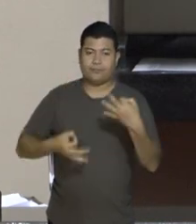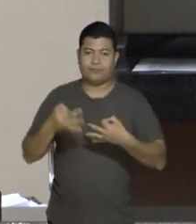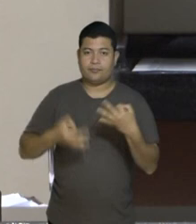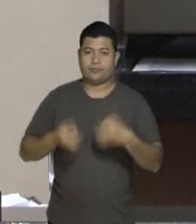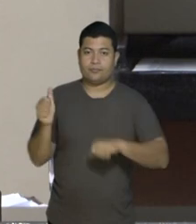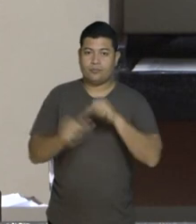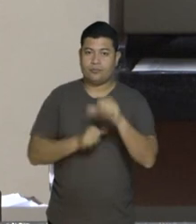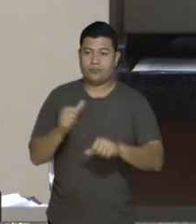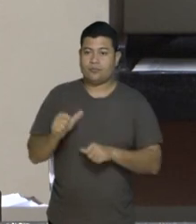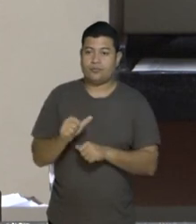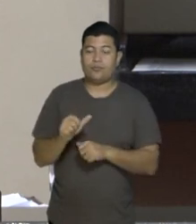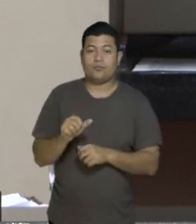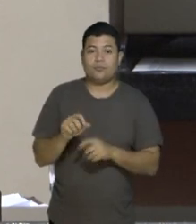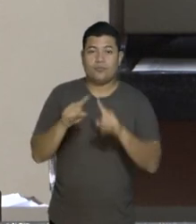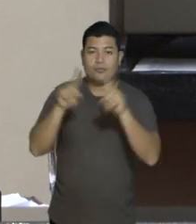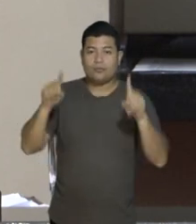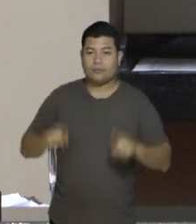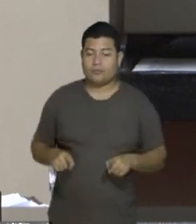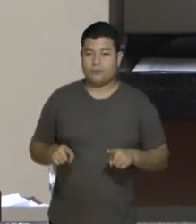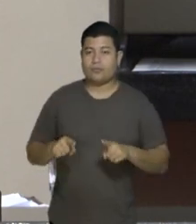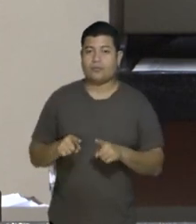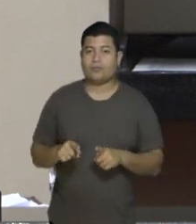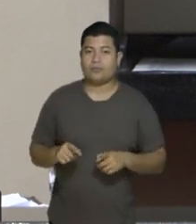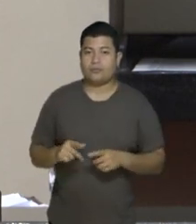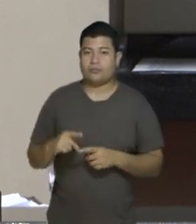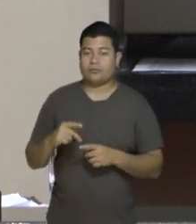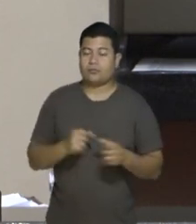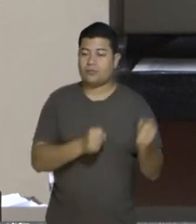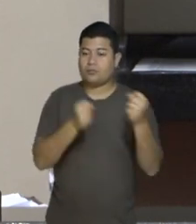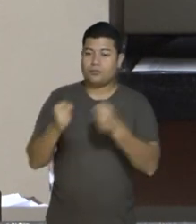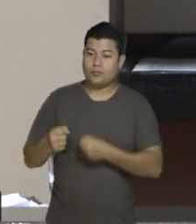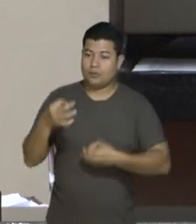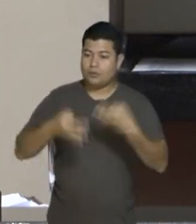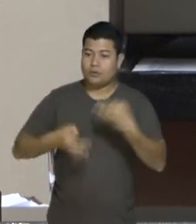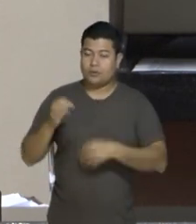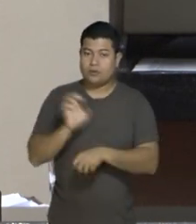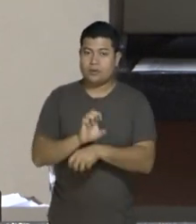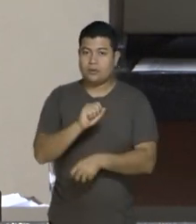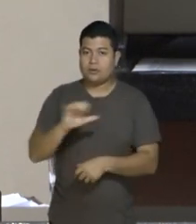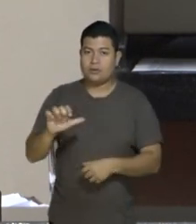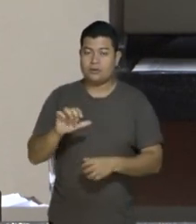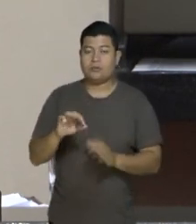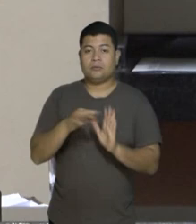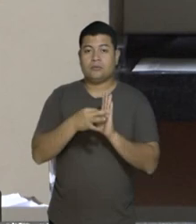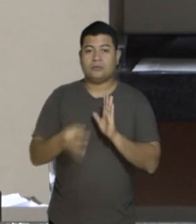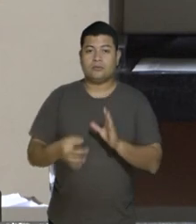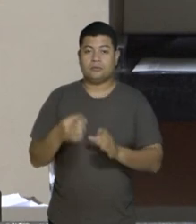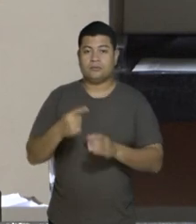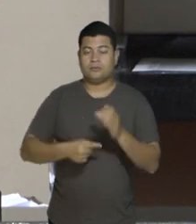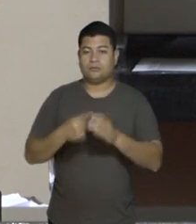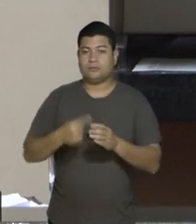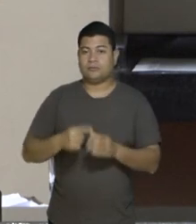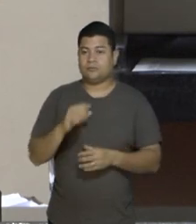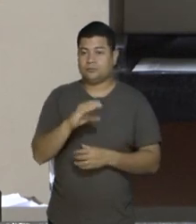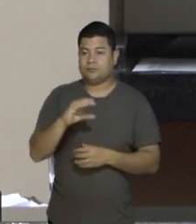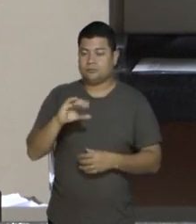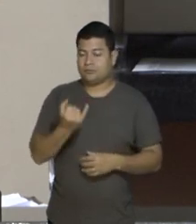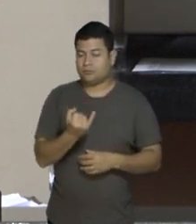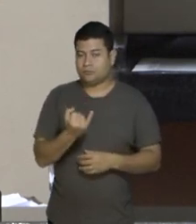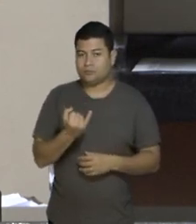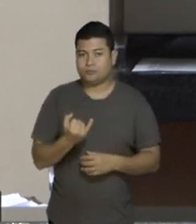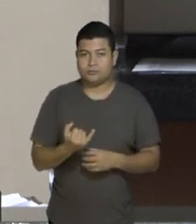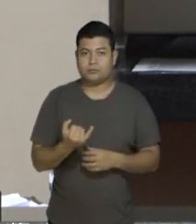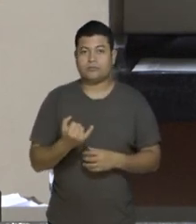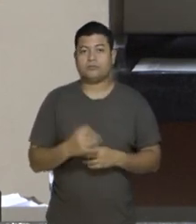do quadro da magistratura do Poder Judiciário do Estado de Santa Catarina, com pareceres favoráveis das comissões de Constituição e Justiça,